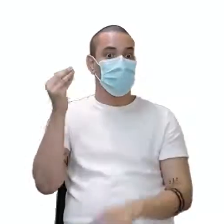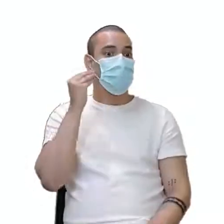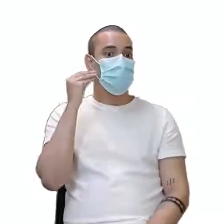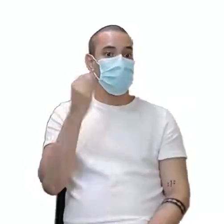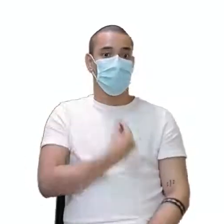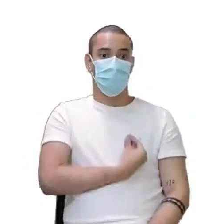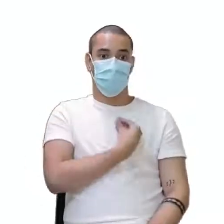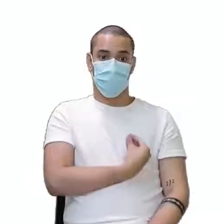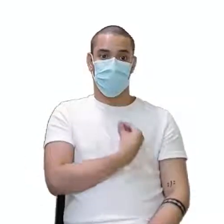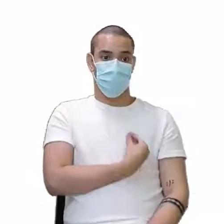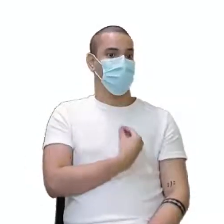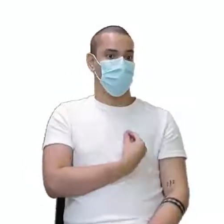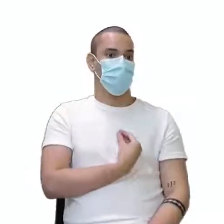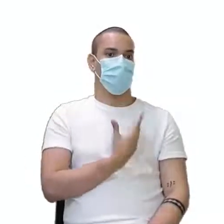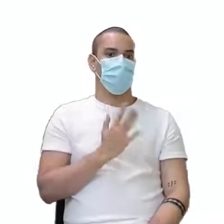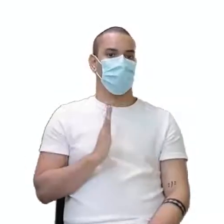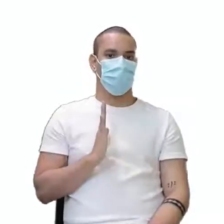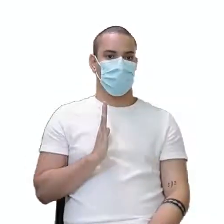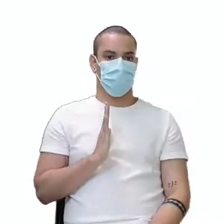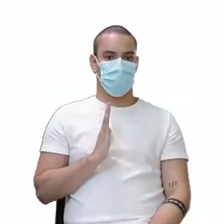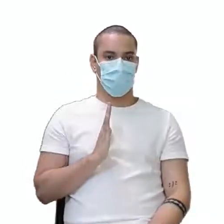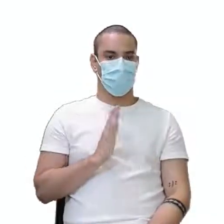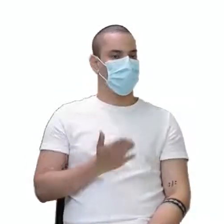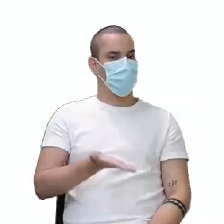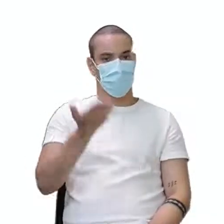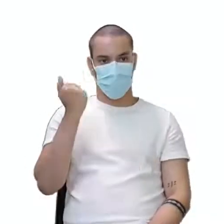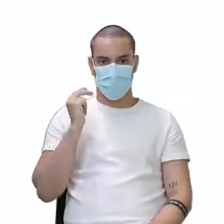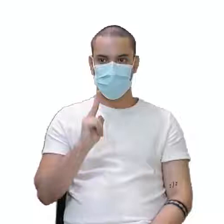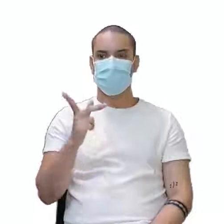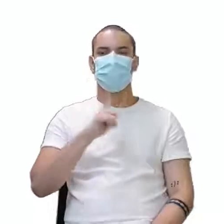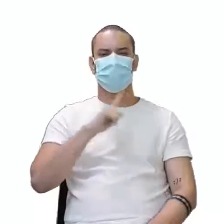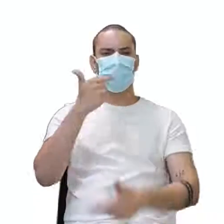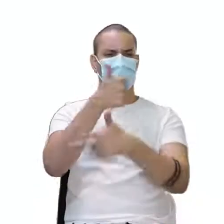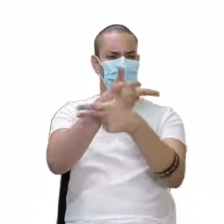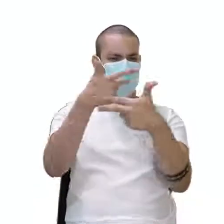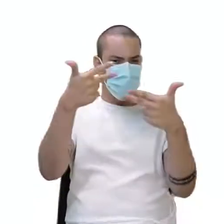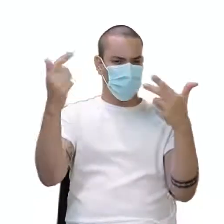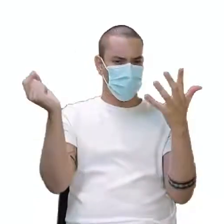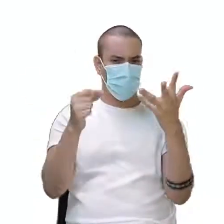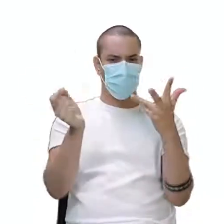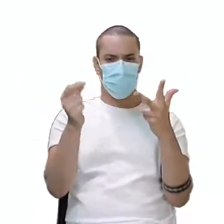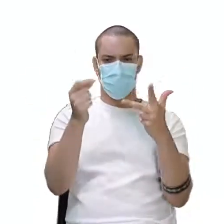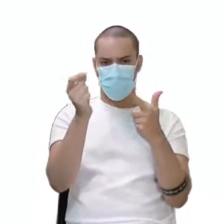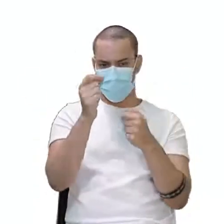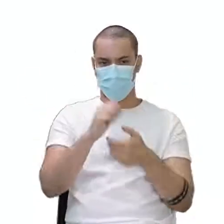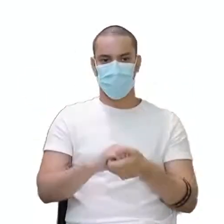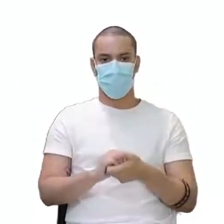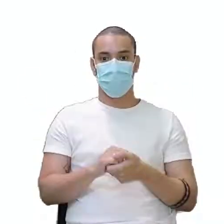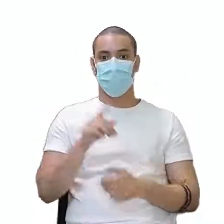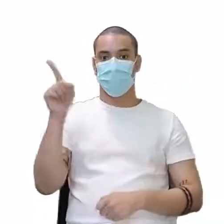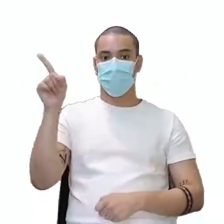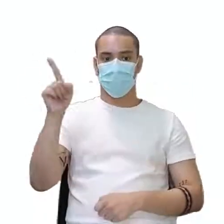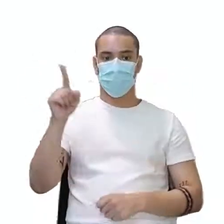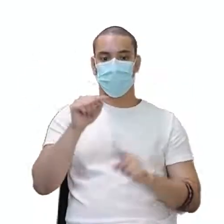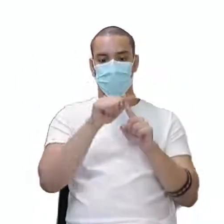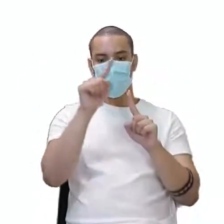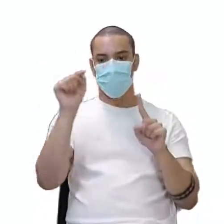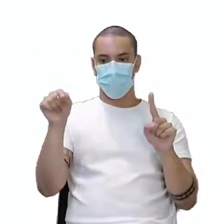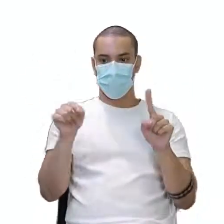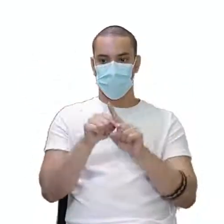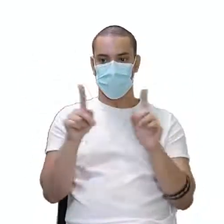a todos esses fenômenos climáticos. Vamos prosseguir que tem coisa ainda para a gente ver. Olha lá, Nós vamos falar sobre o ciclo